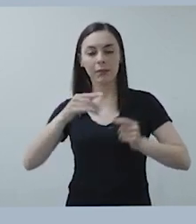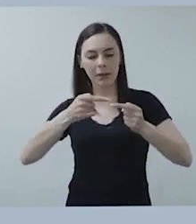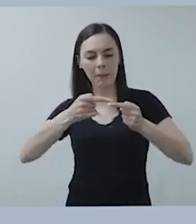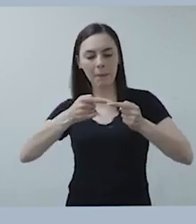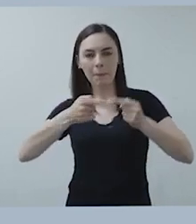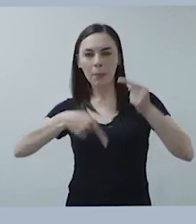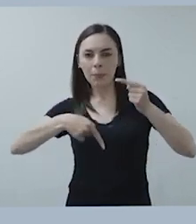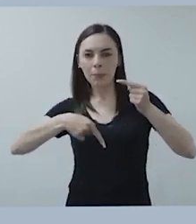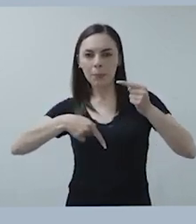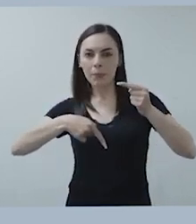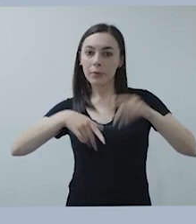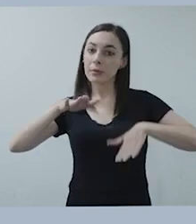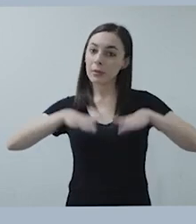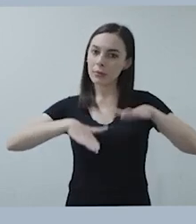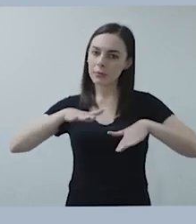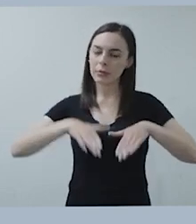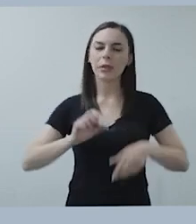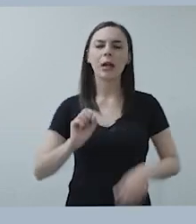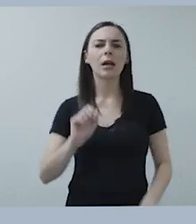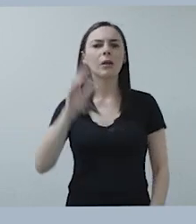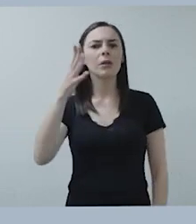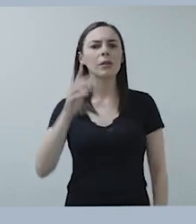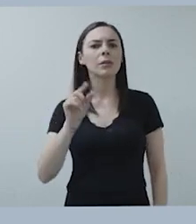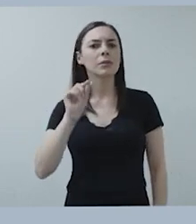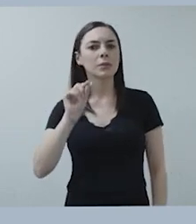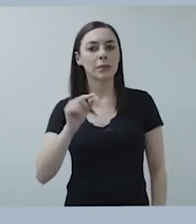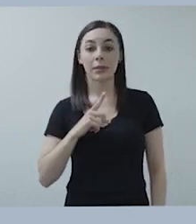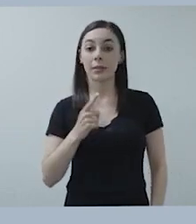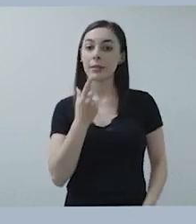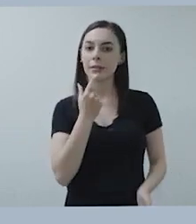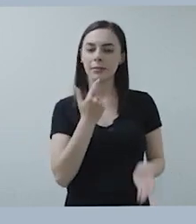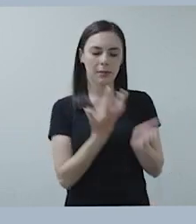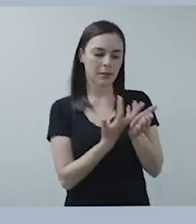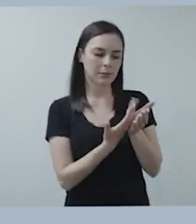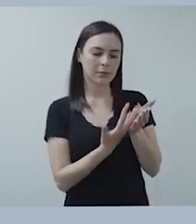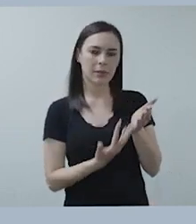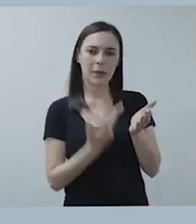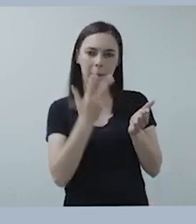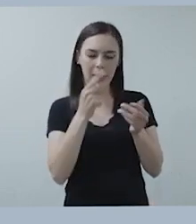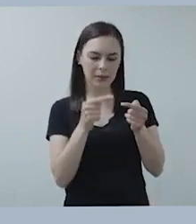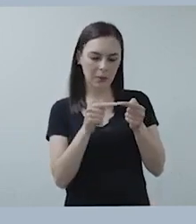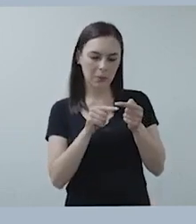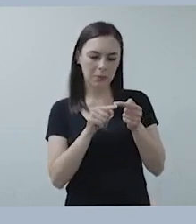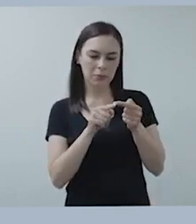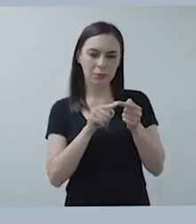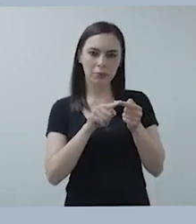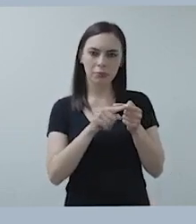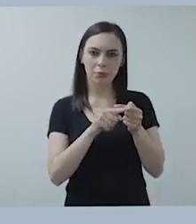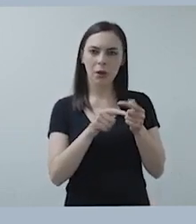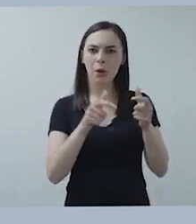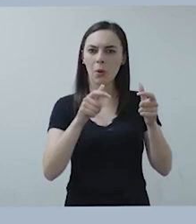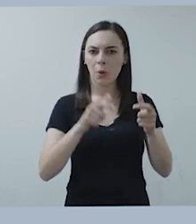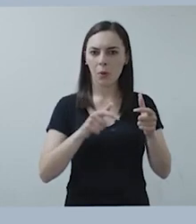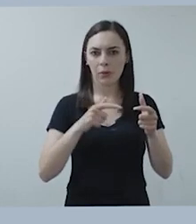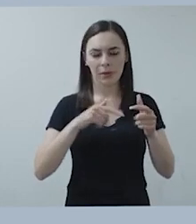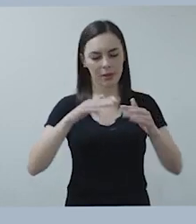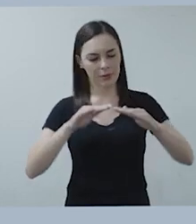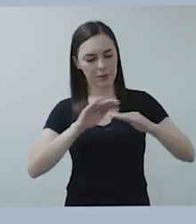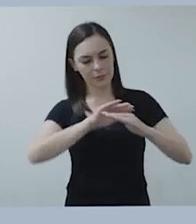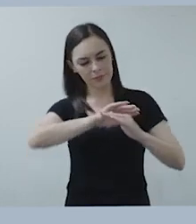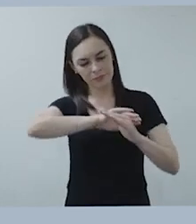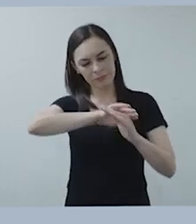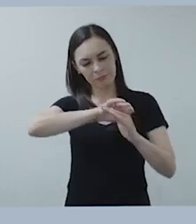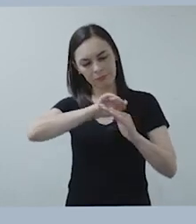romper. Aí, um pouco do sangue vaza e se acumula entre o couro